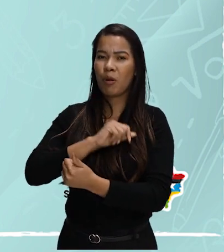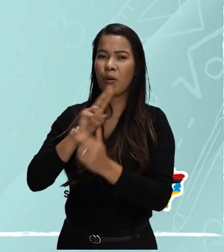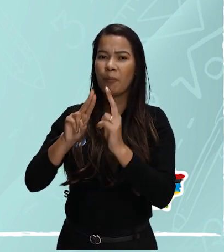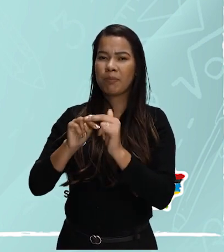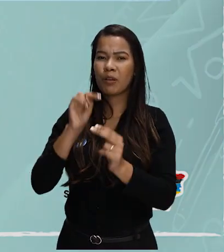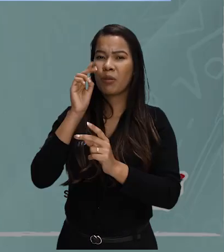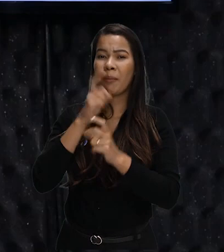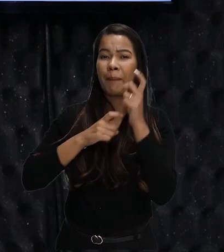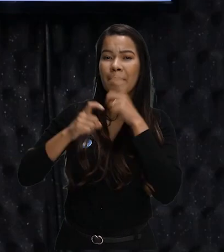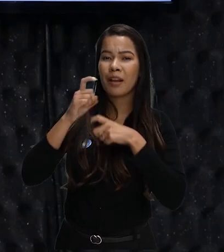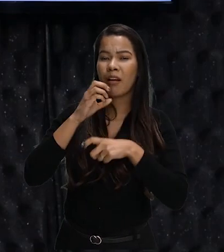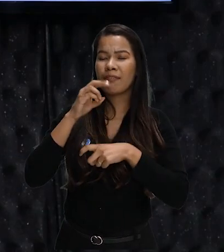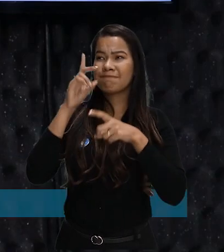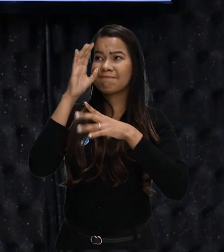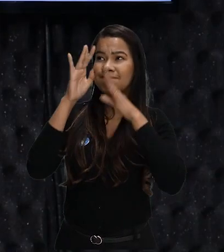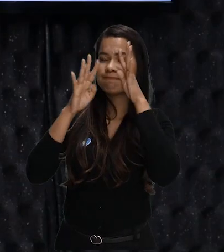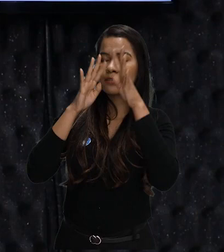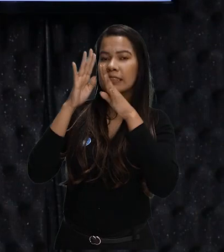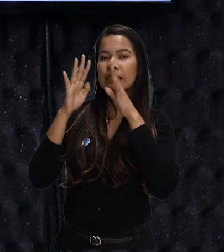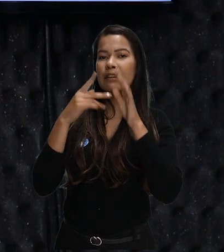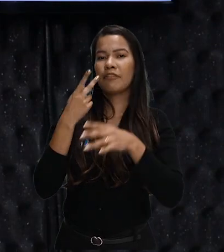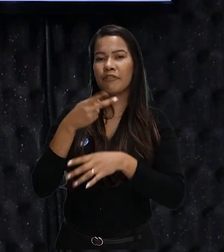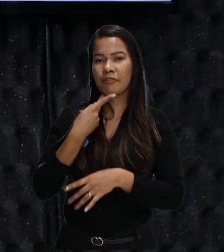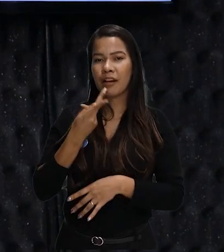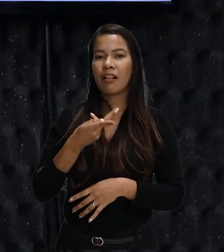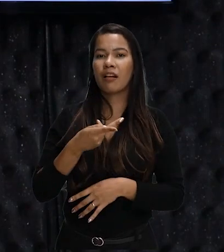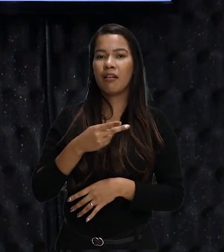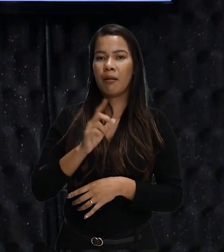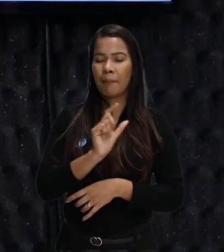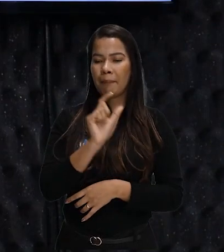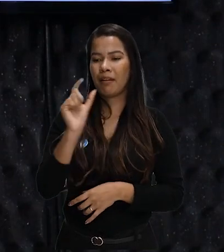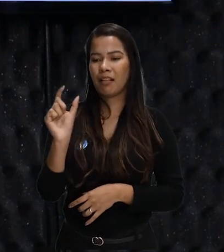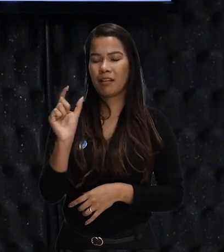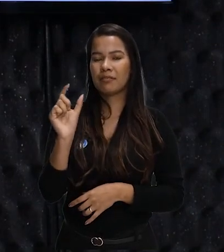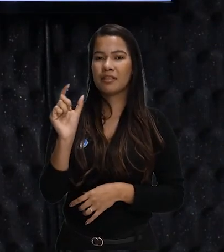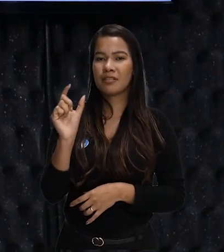ele identifica, chama de ingrata e também fala a palavra sacanagem, que